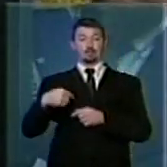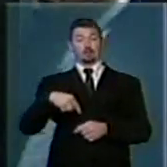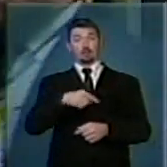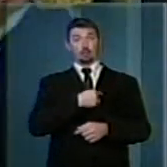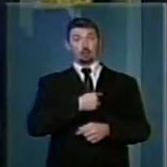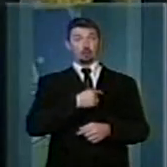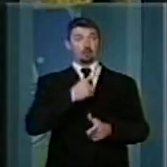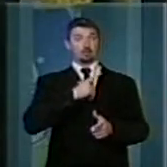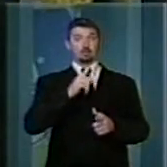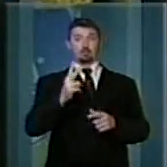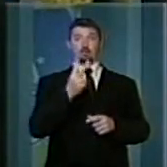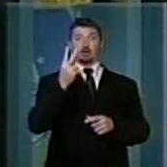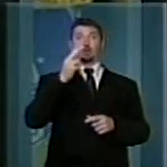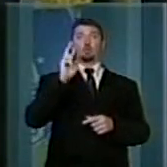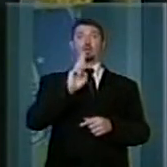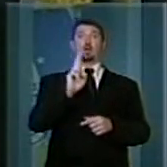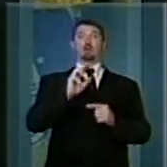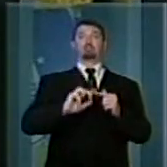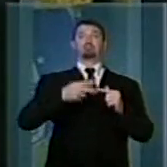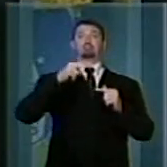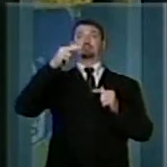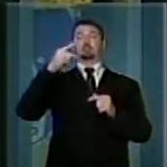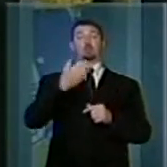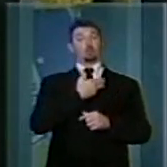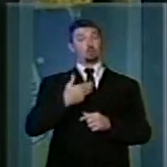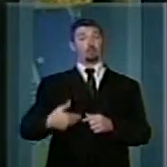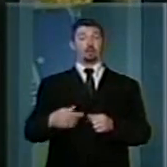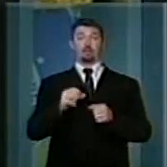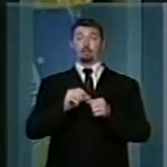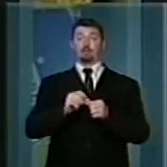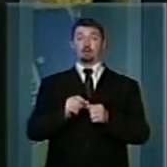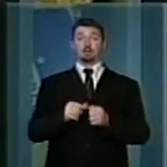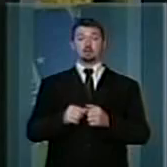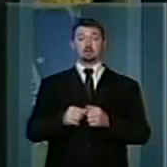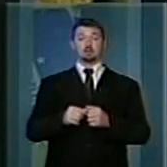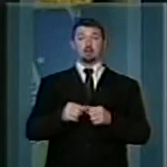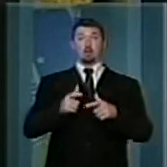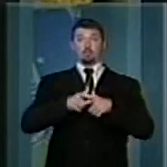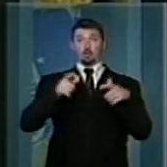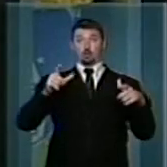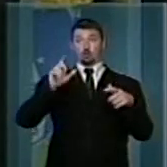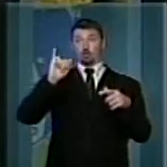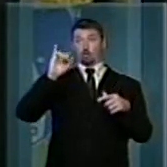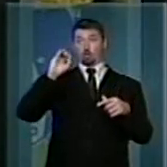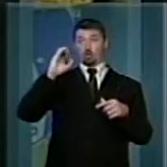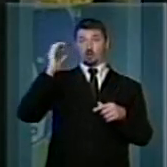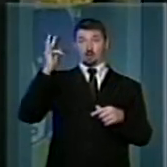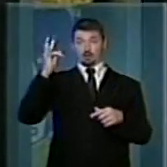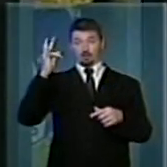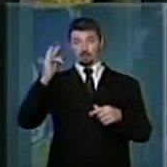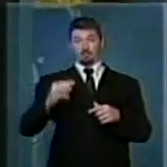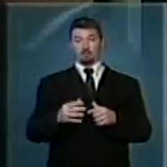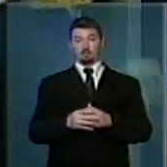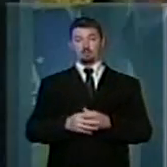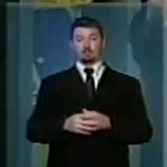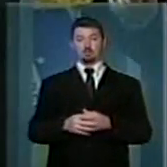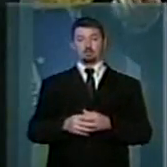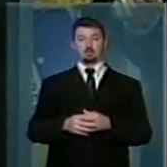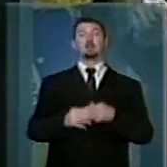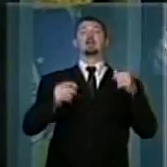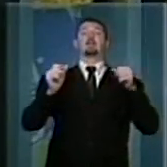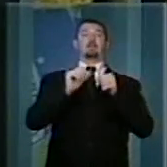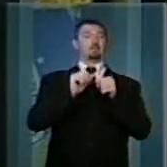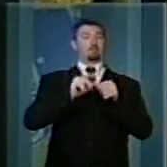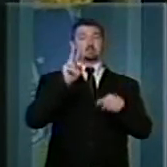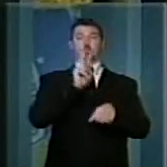uma valorização do real. E o governo tomou medidas, aumentou o IOF para os capitais especulativos e tomou